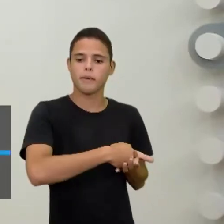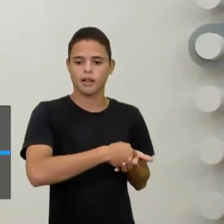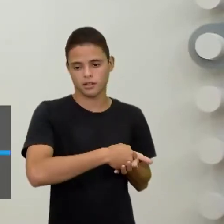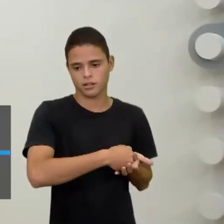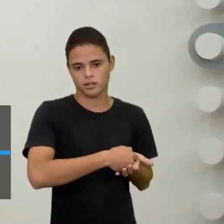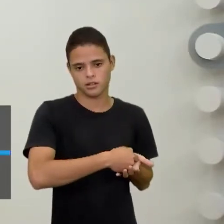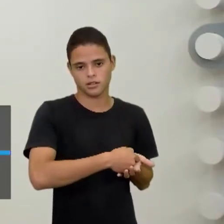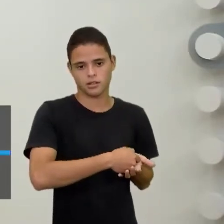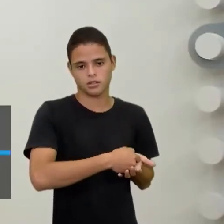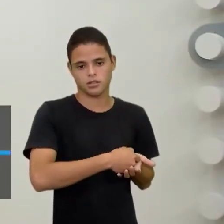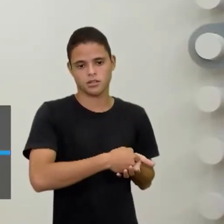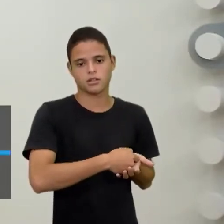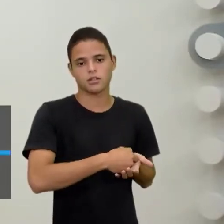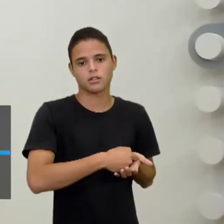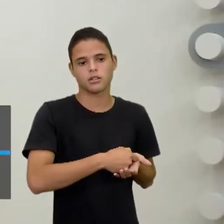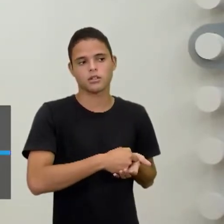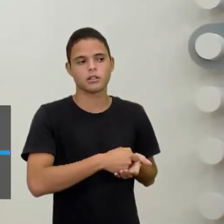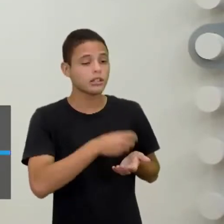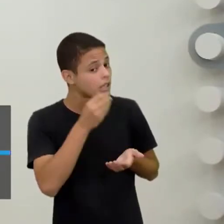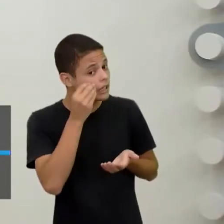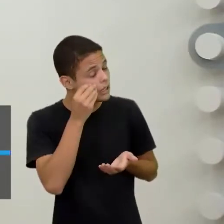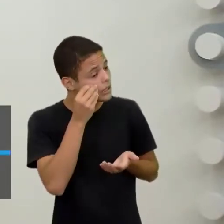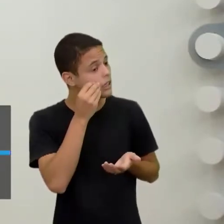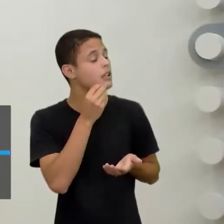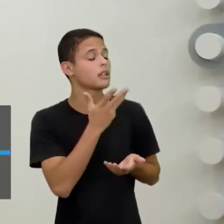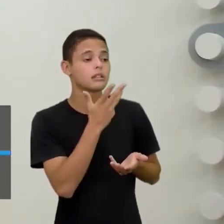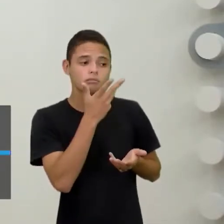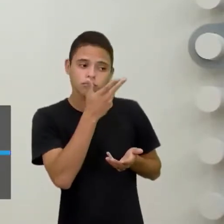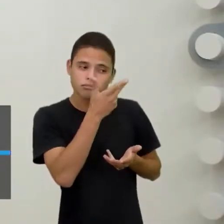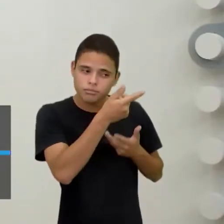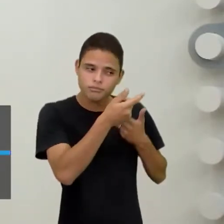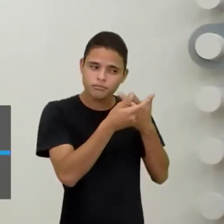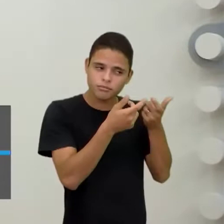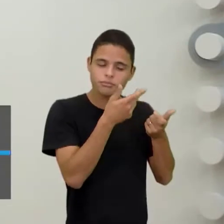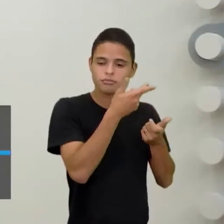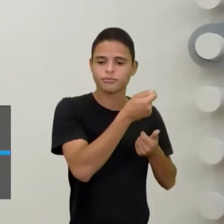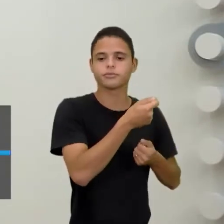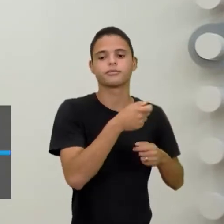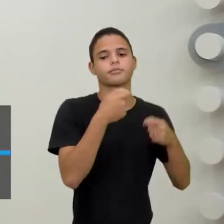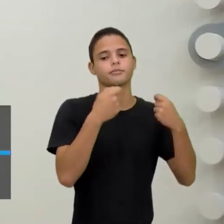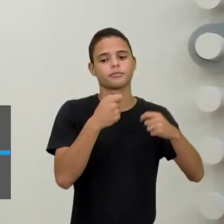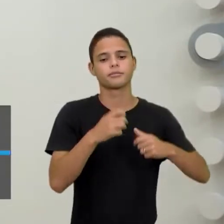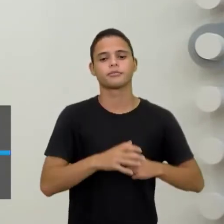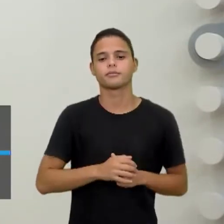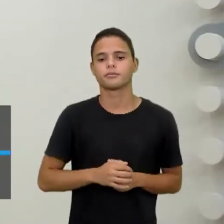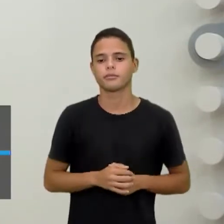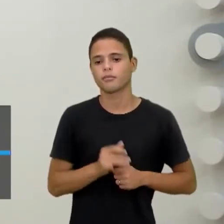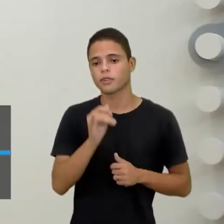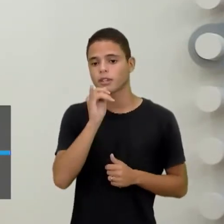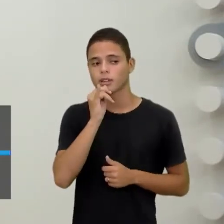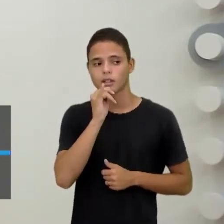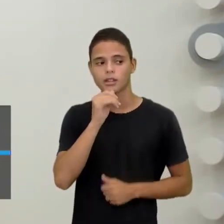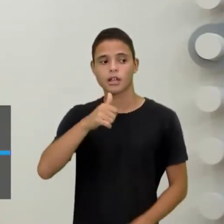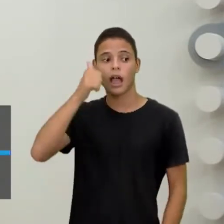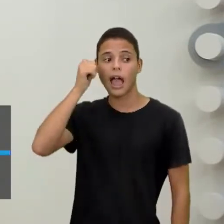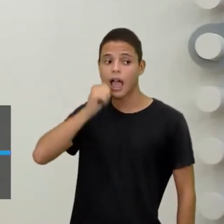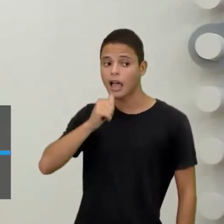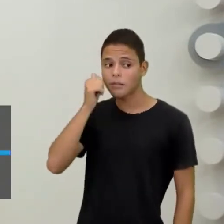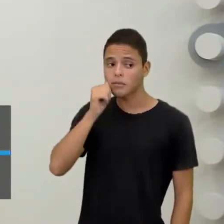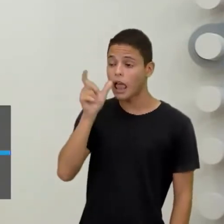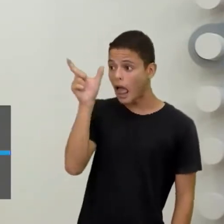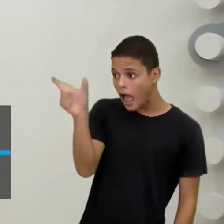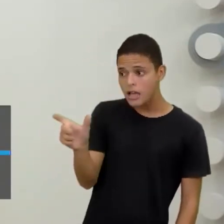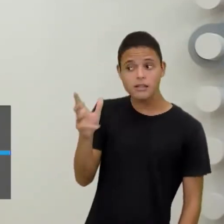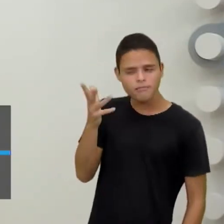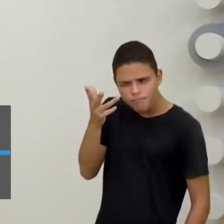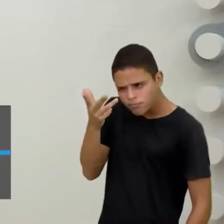aparelho que você comprou quebrado e não viu? Você tem que argumentar. Você quer convencer aquela menina a casar com você, aquele